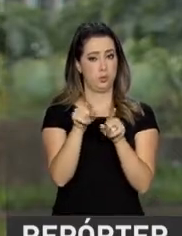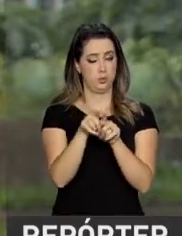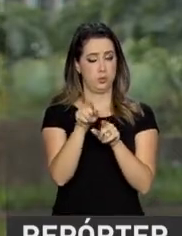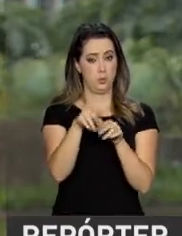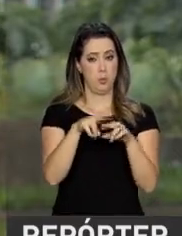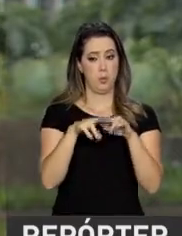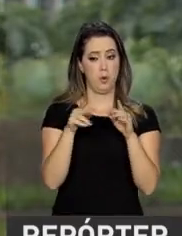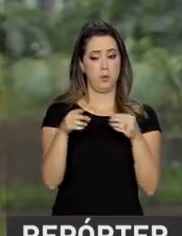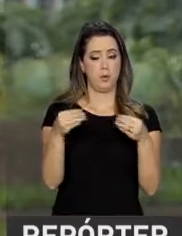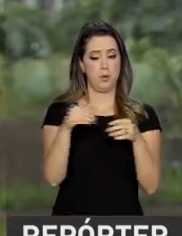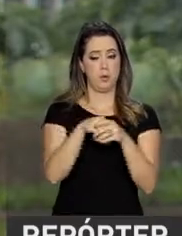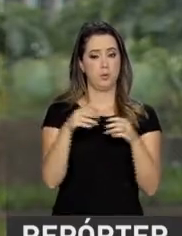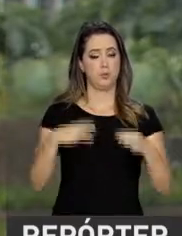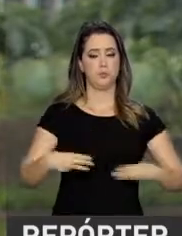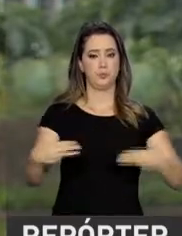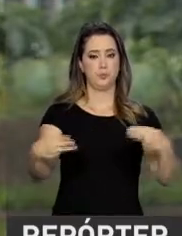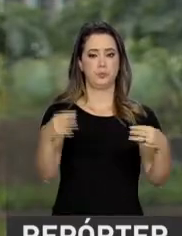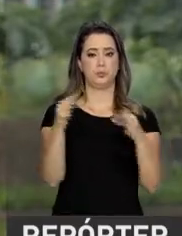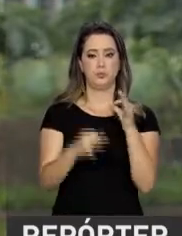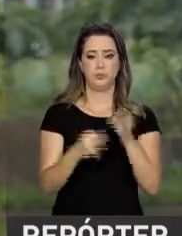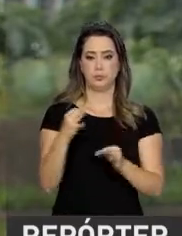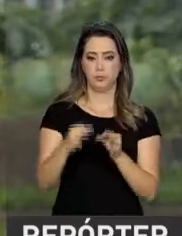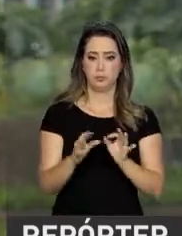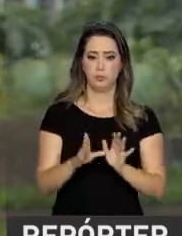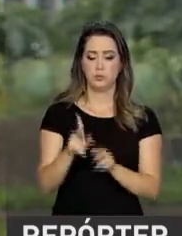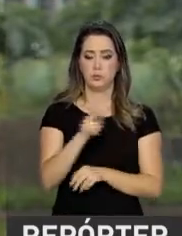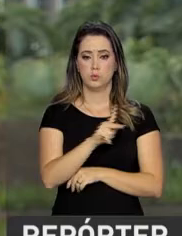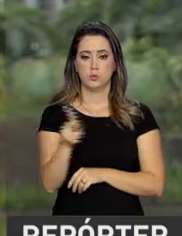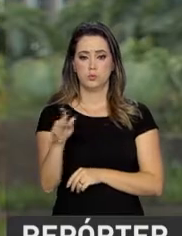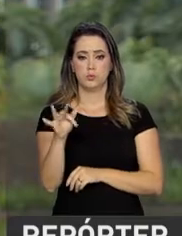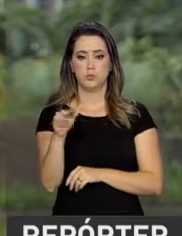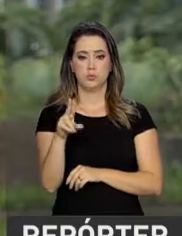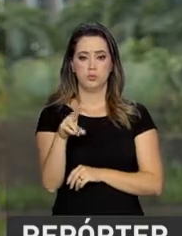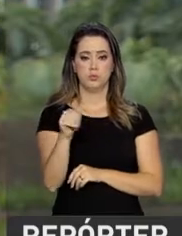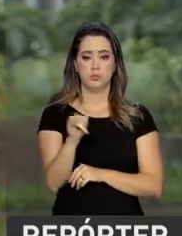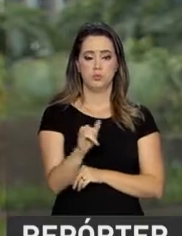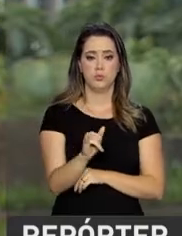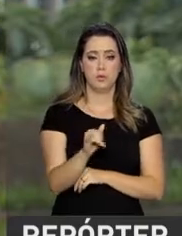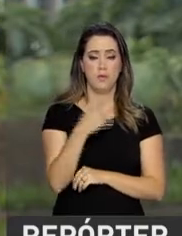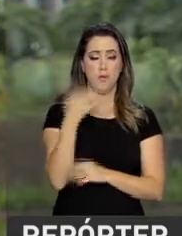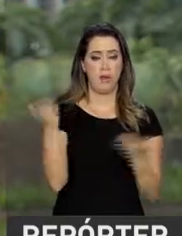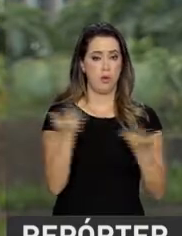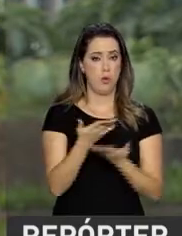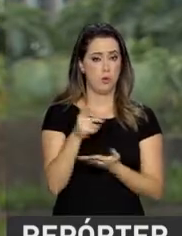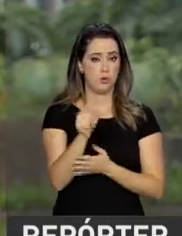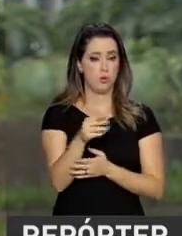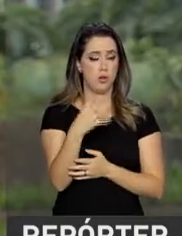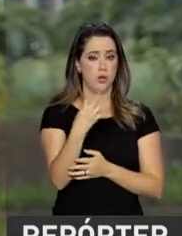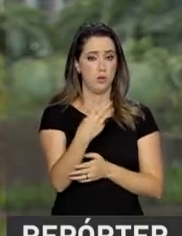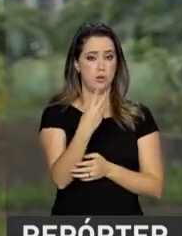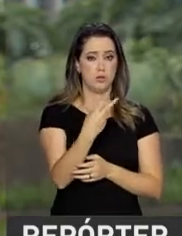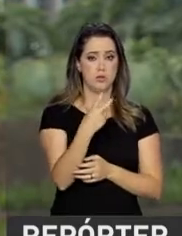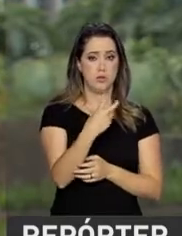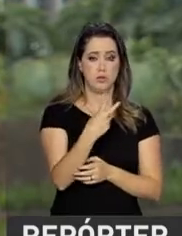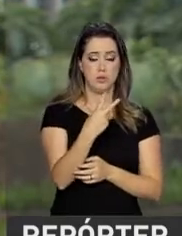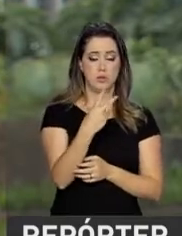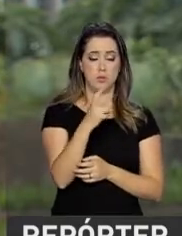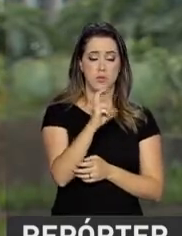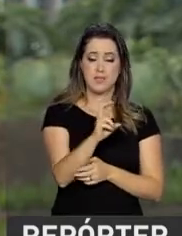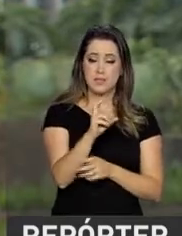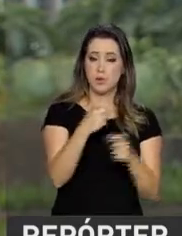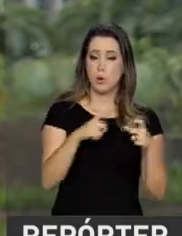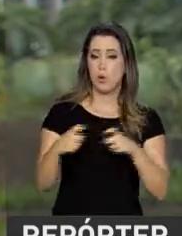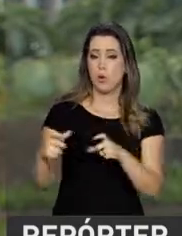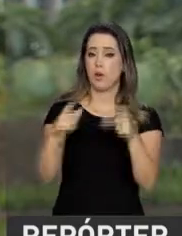da justiça segundo o presidente da instituição existem hoje 4 dantas e 35 terras indígenas